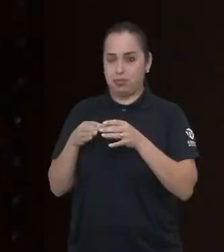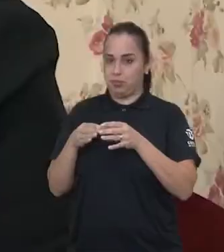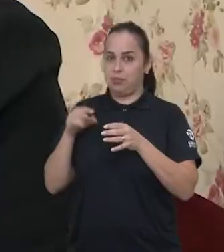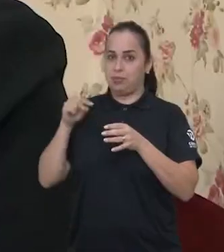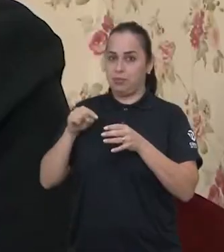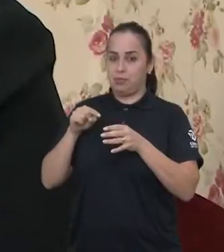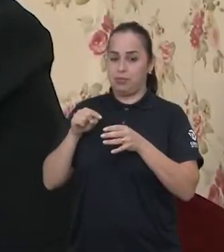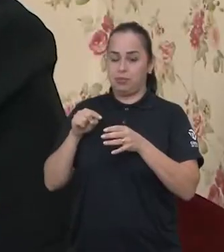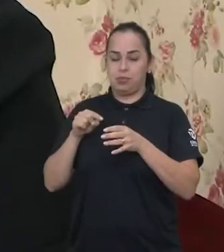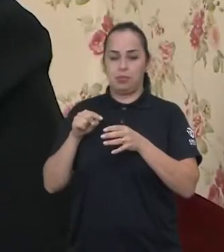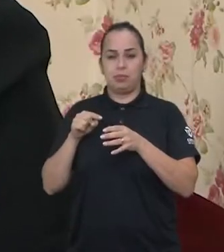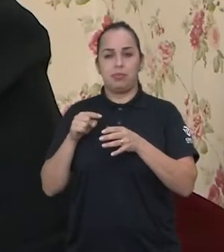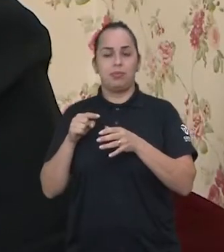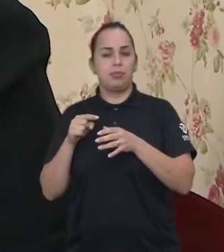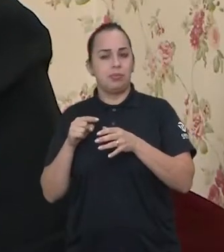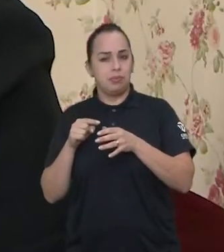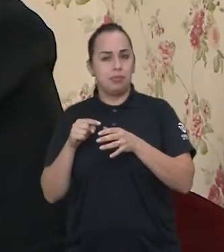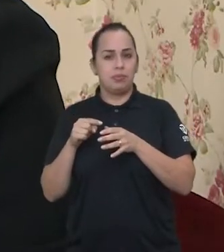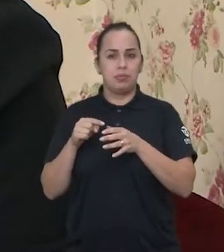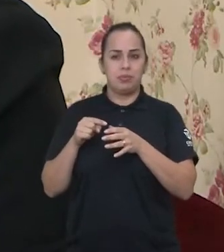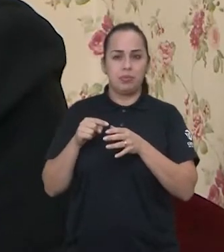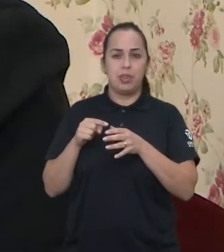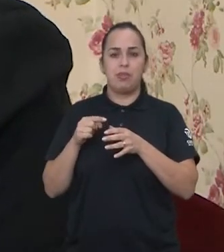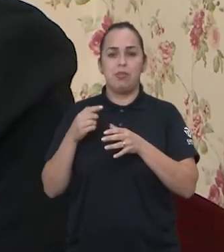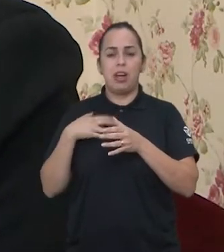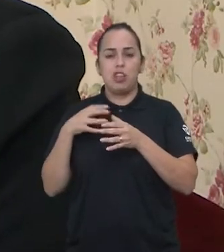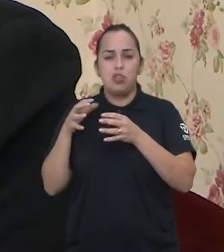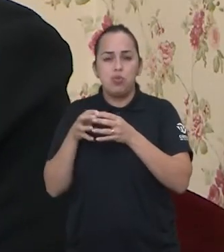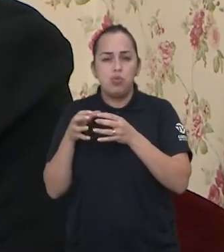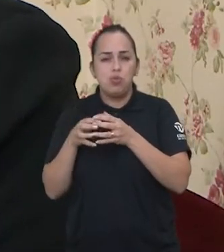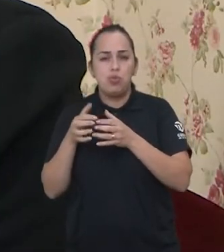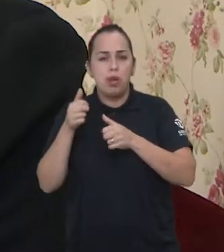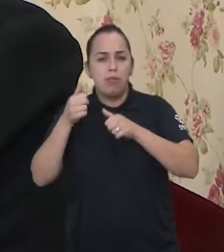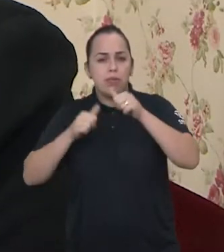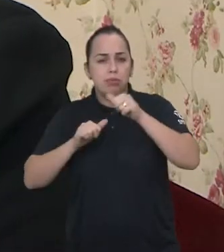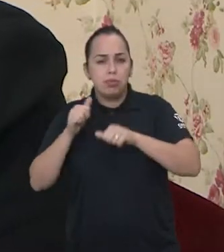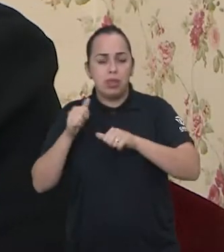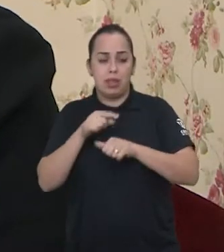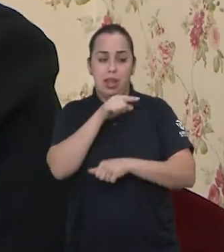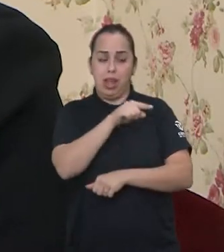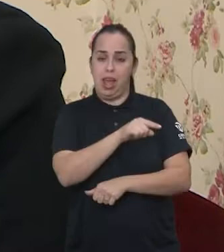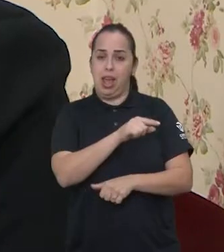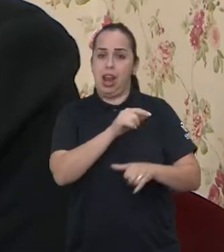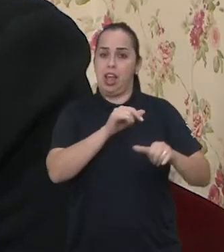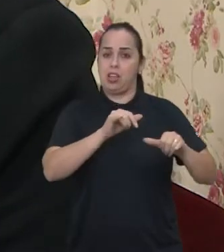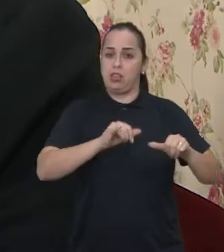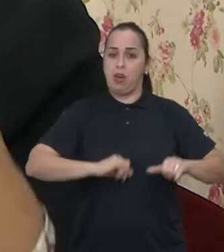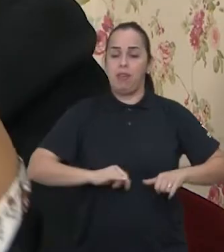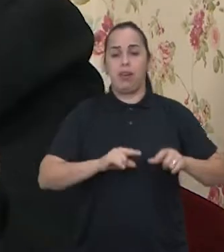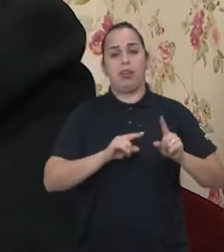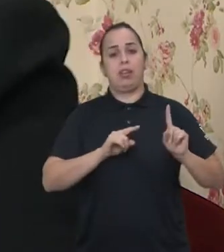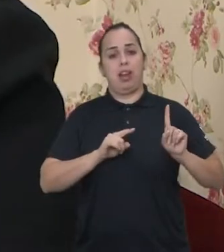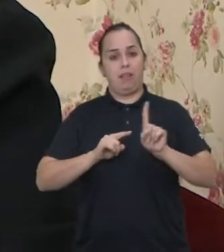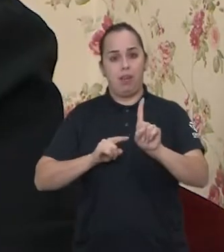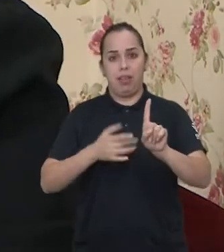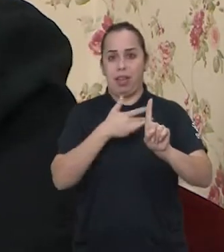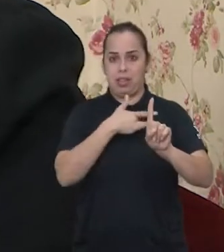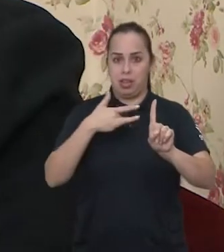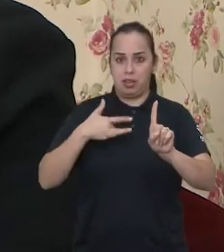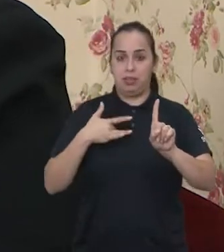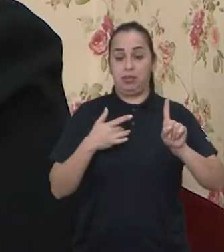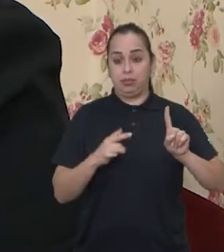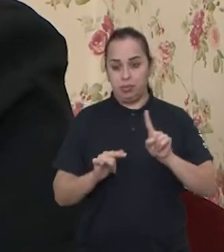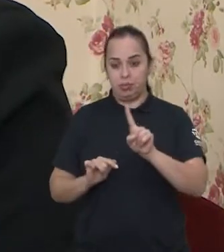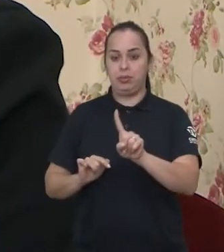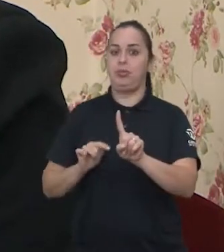essas mulheres a rede ela ela faz uma avaliação de um conjunto né porque essa mulher passa